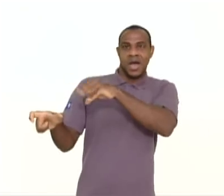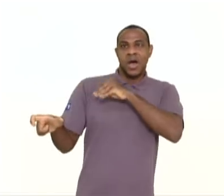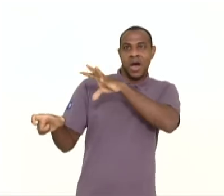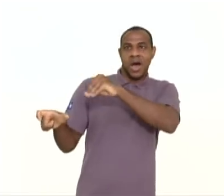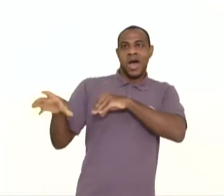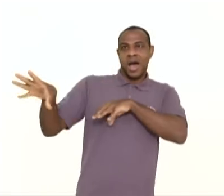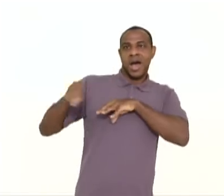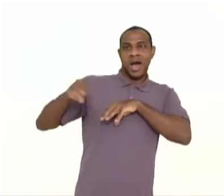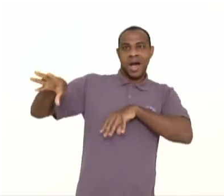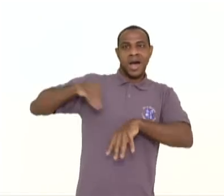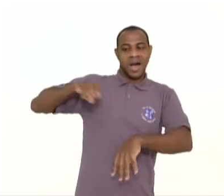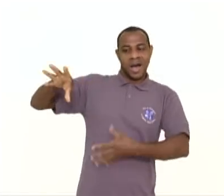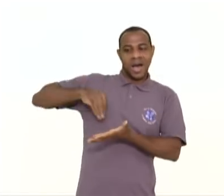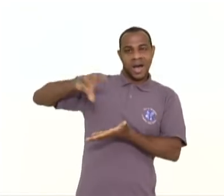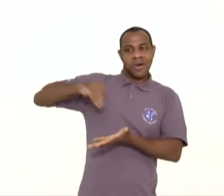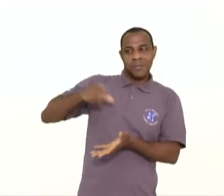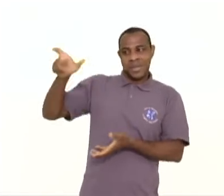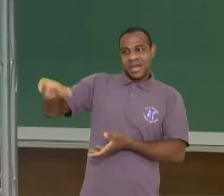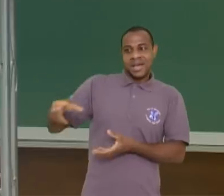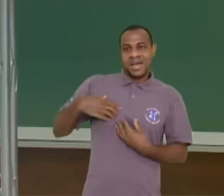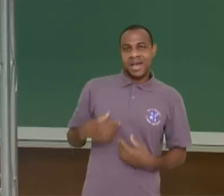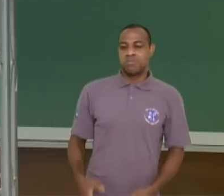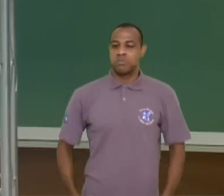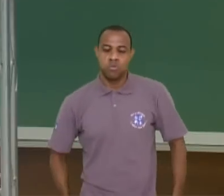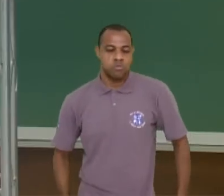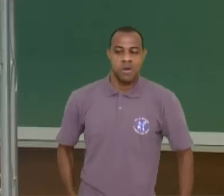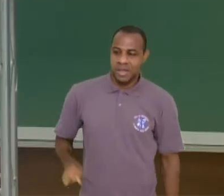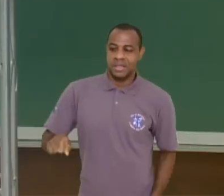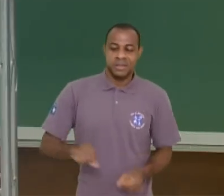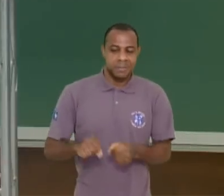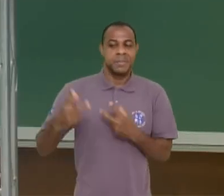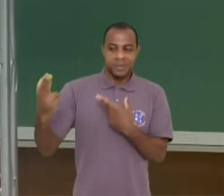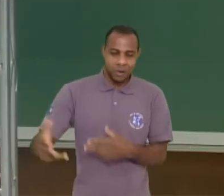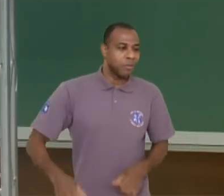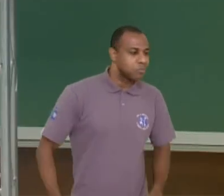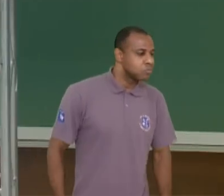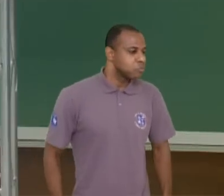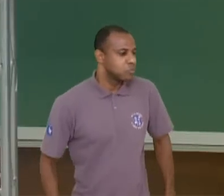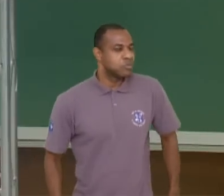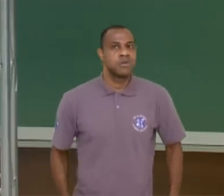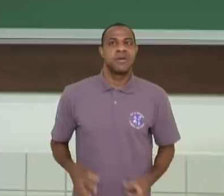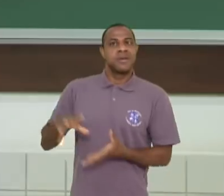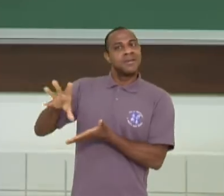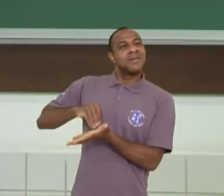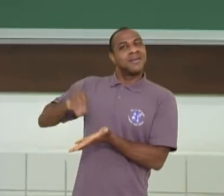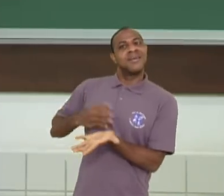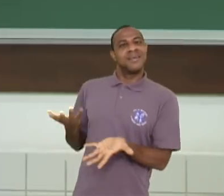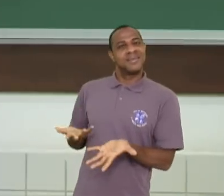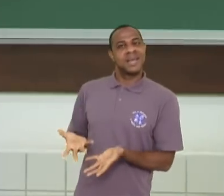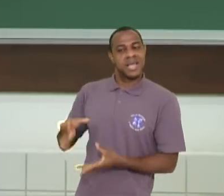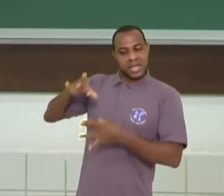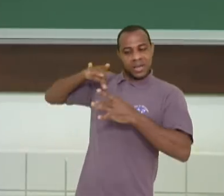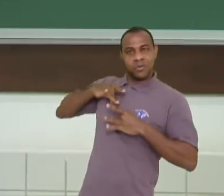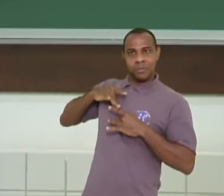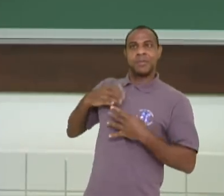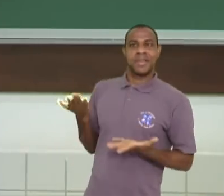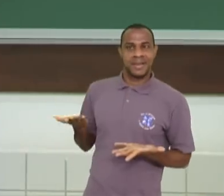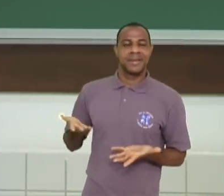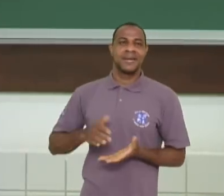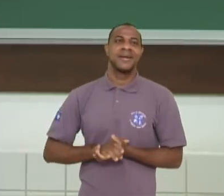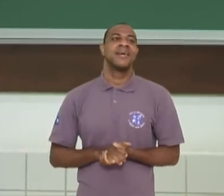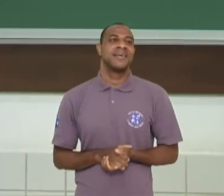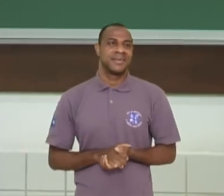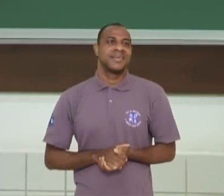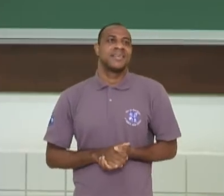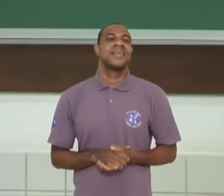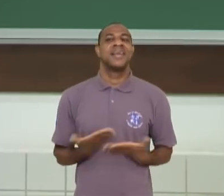acaba replicando essa ideia, né? Então você está realizando o jogo da imitação, né? Então é incorporar em si o papel do outro,